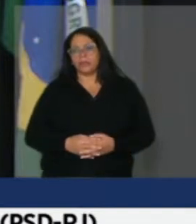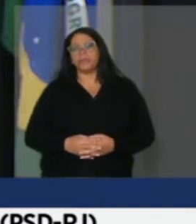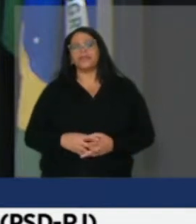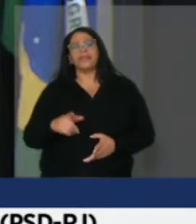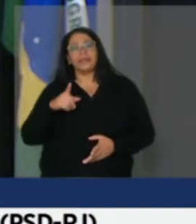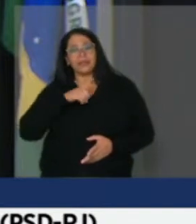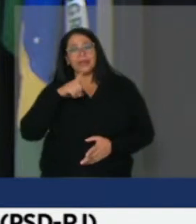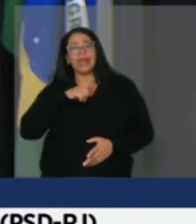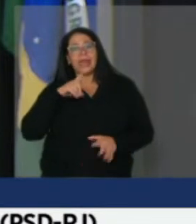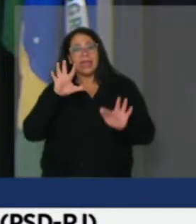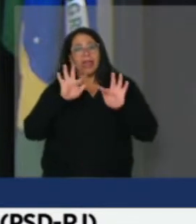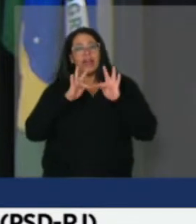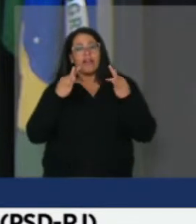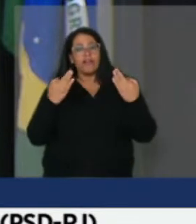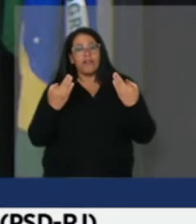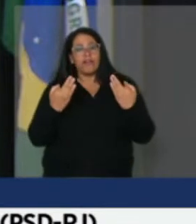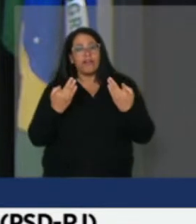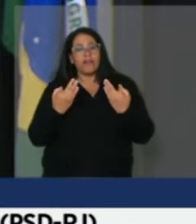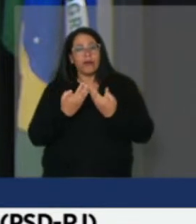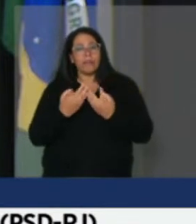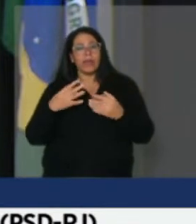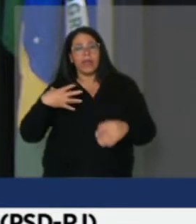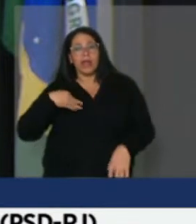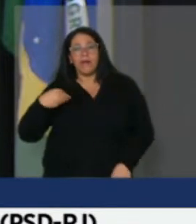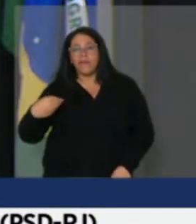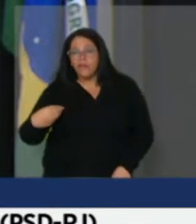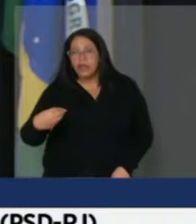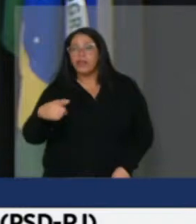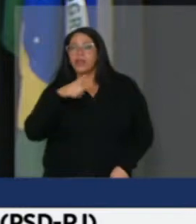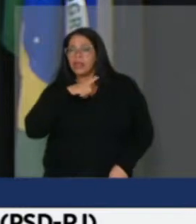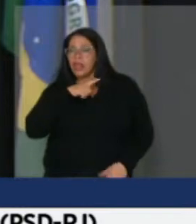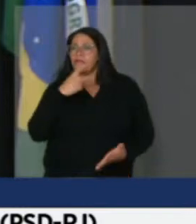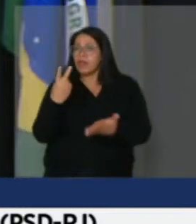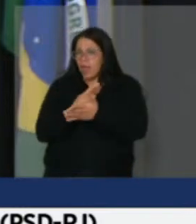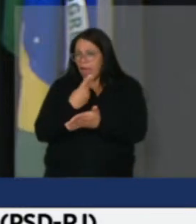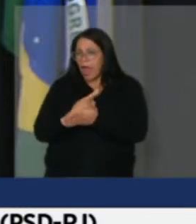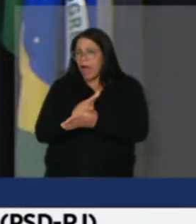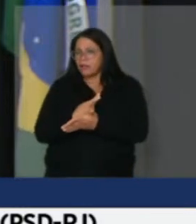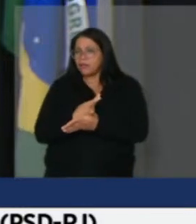Teve filhos meus que erraram,